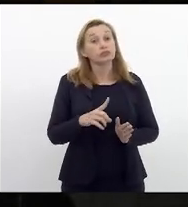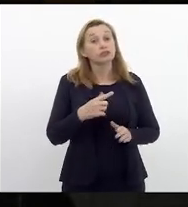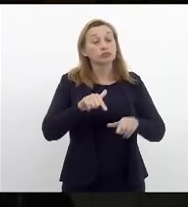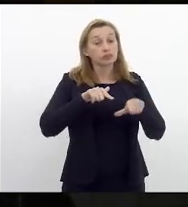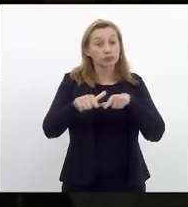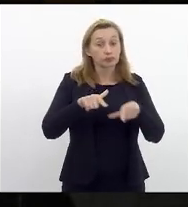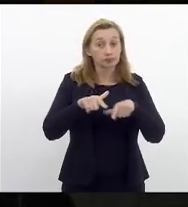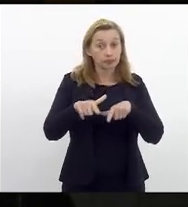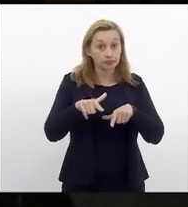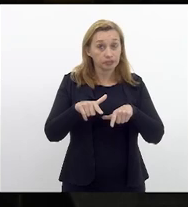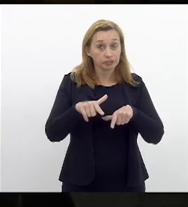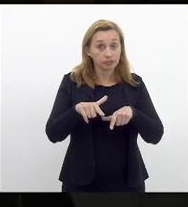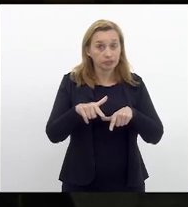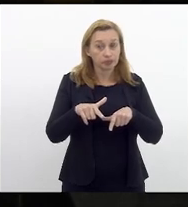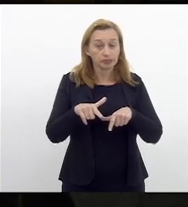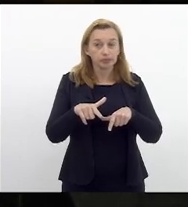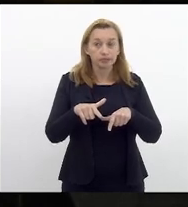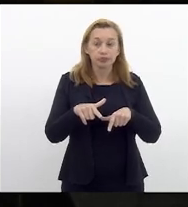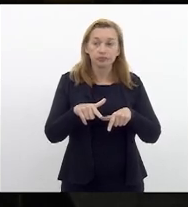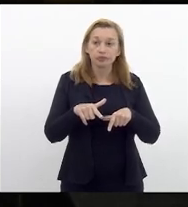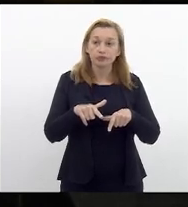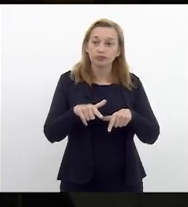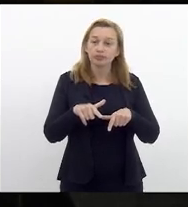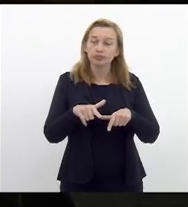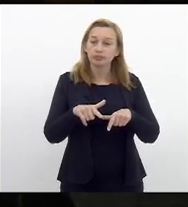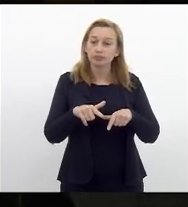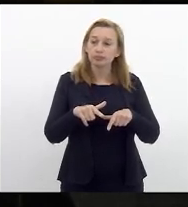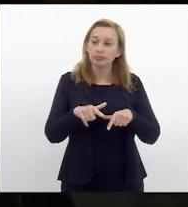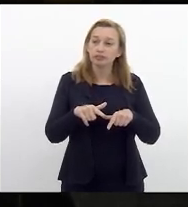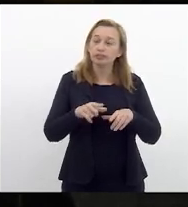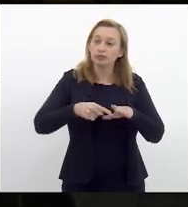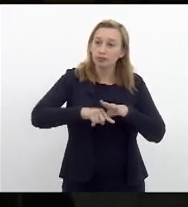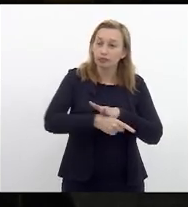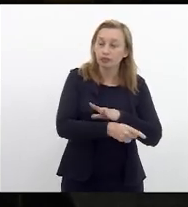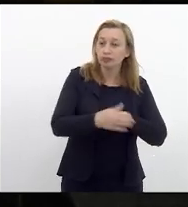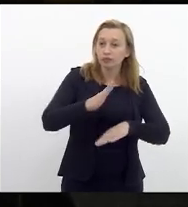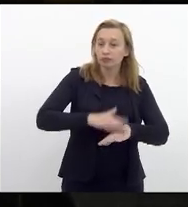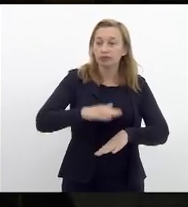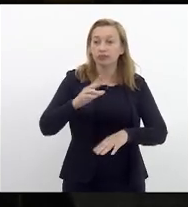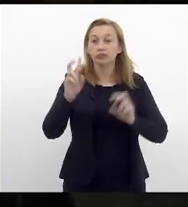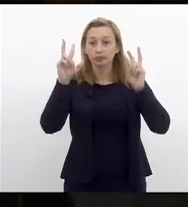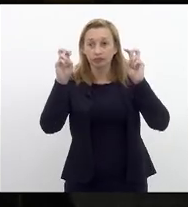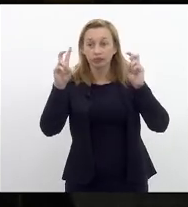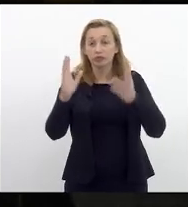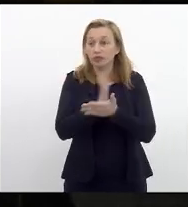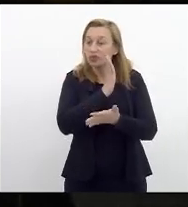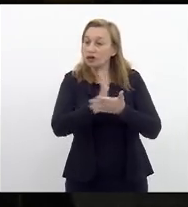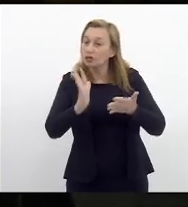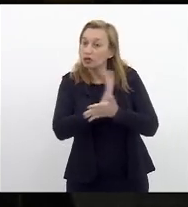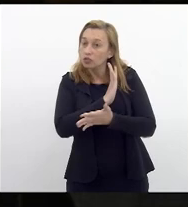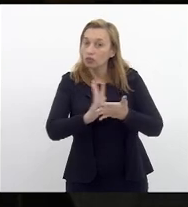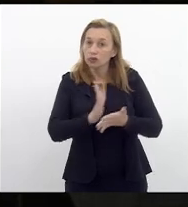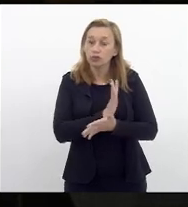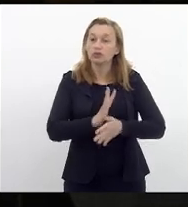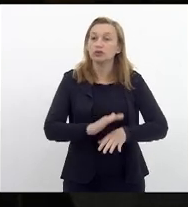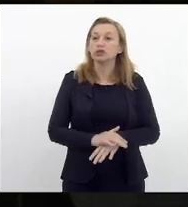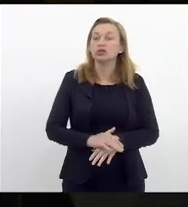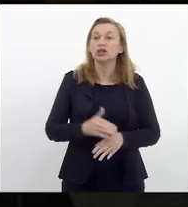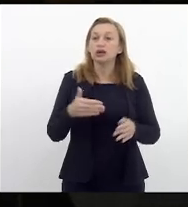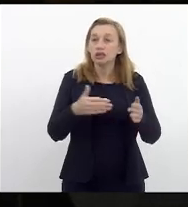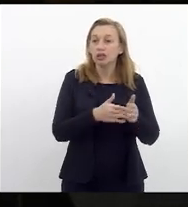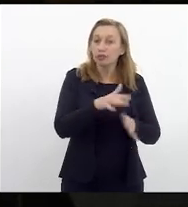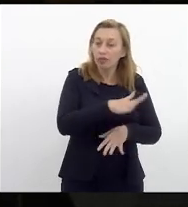função, se aperfeiçoam nesses temas. Alguns, como é o caso, derivam até para as